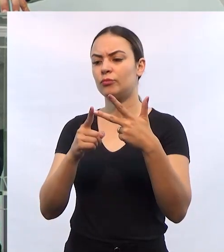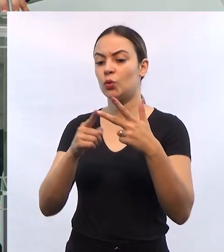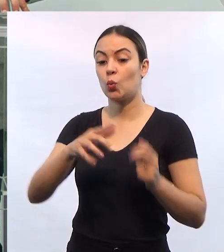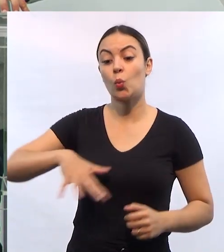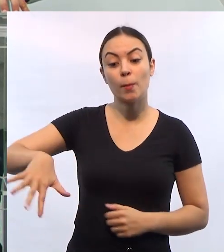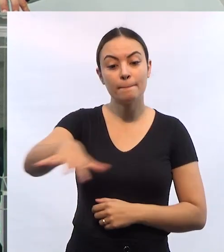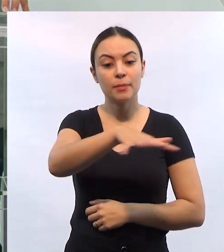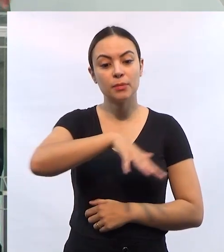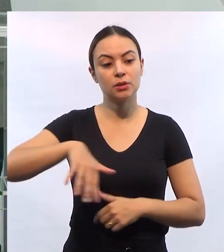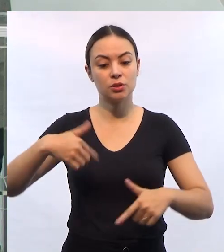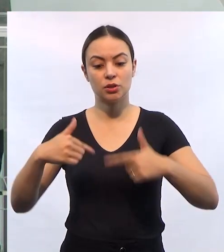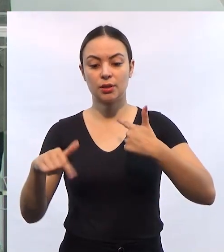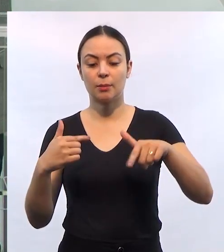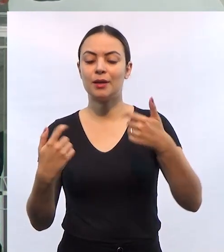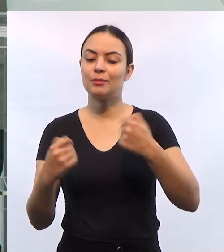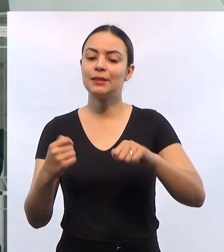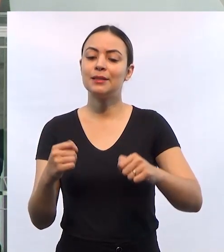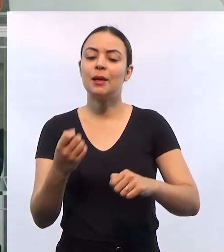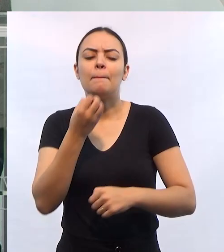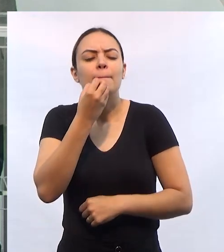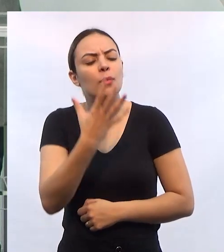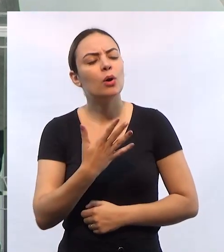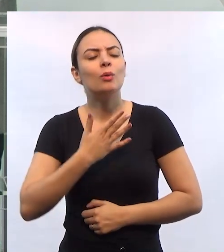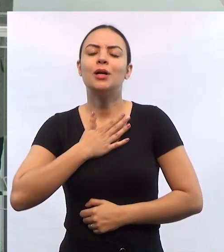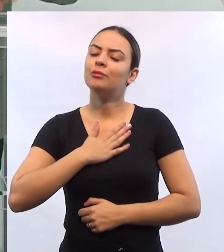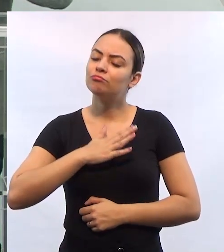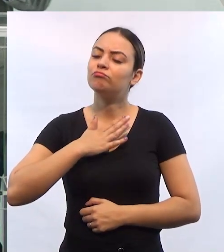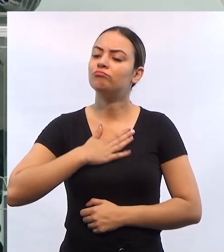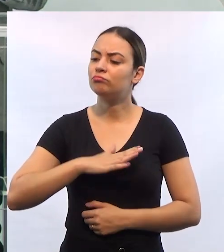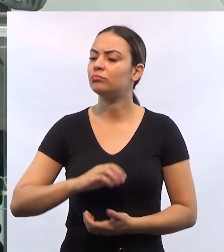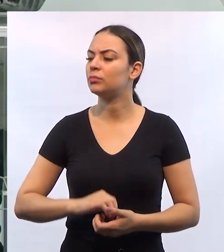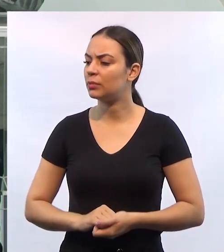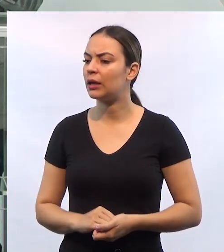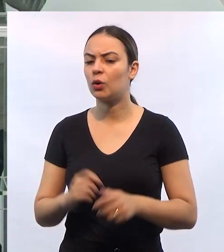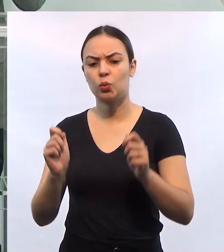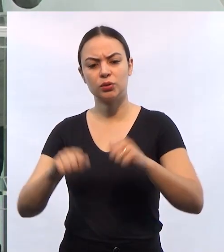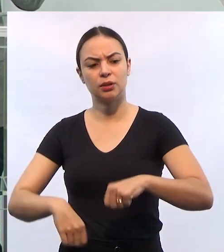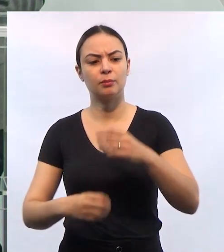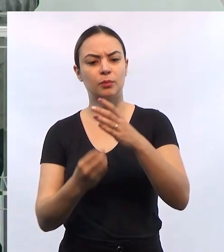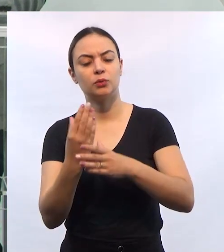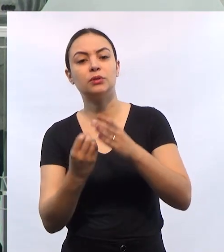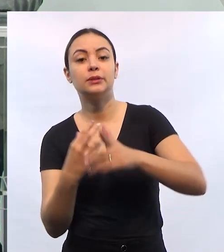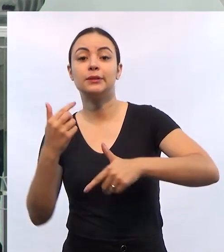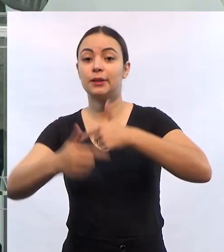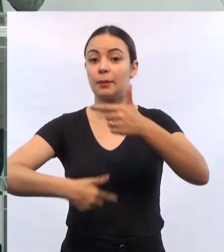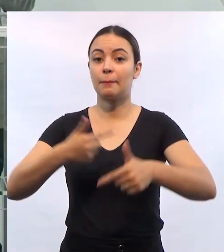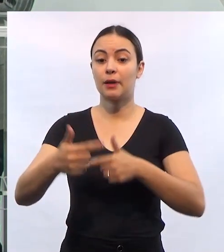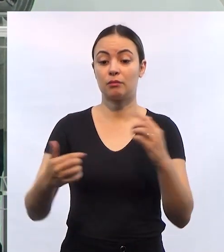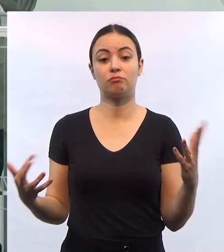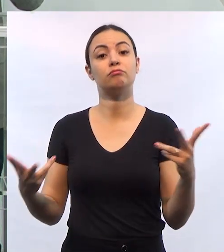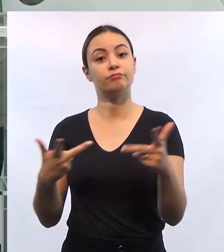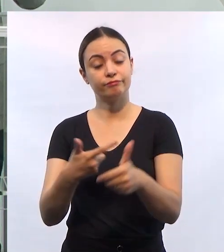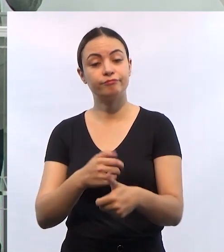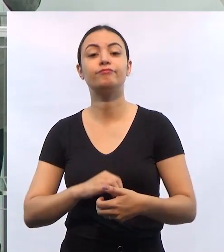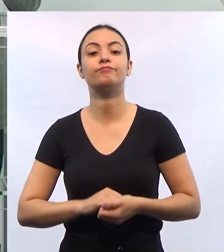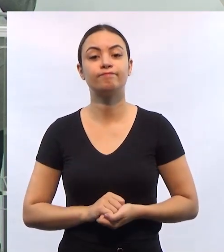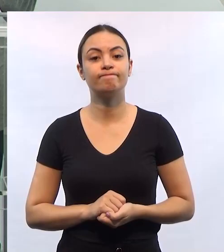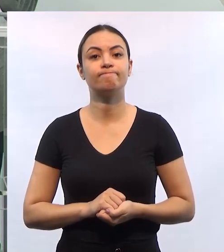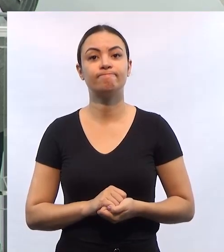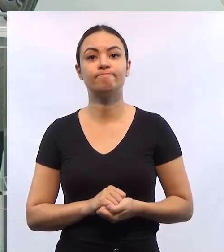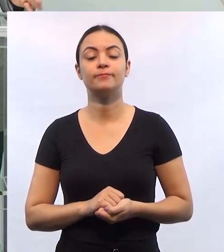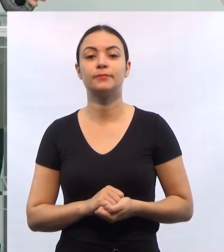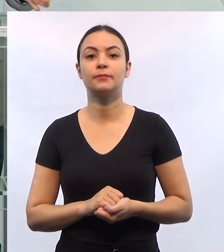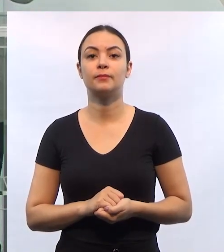ser agradável para que ela traga mais resultados, para que ela produza mais e, é claro, as organizações, sejam elas